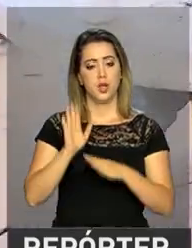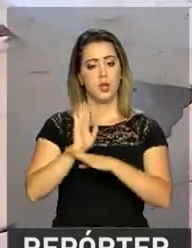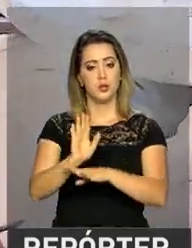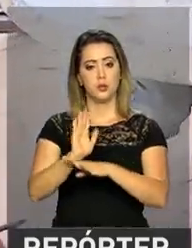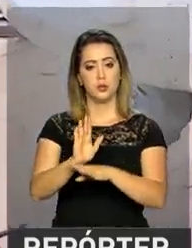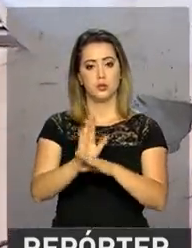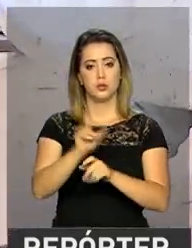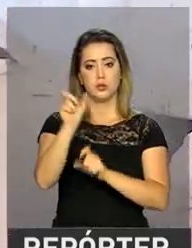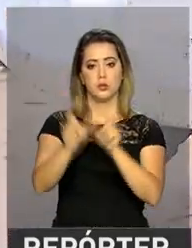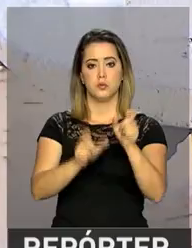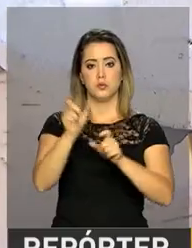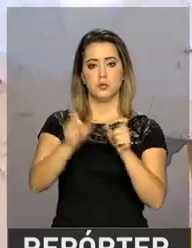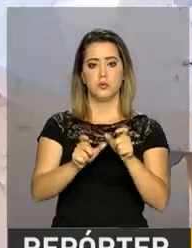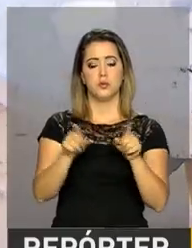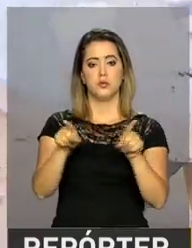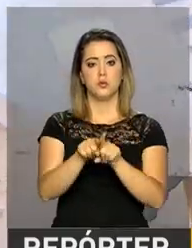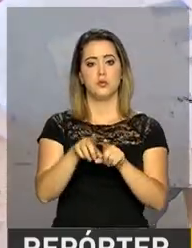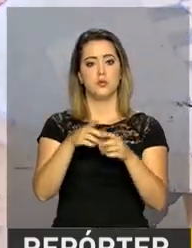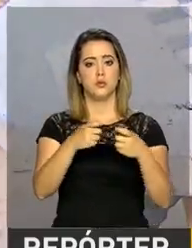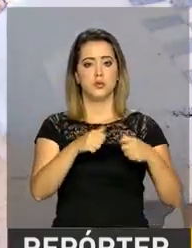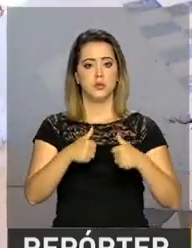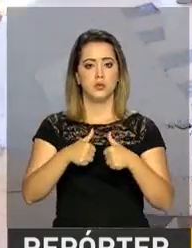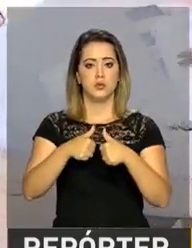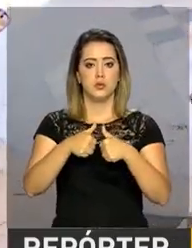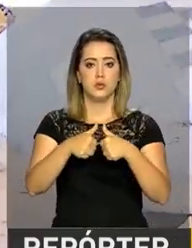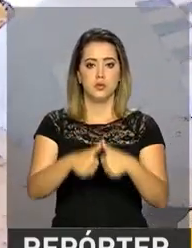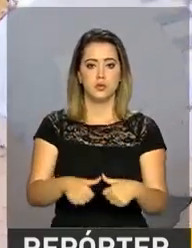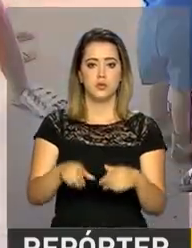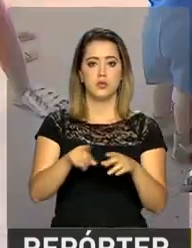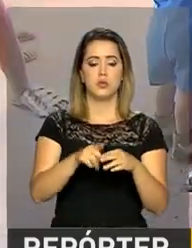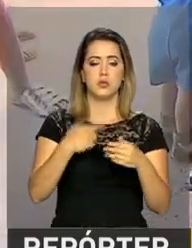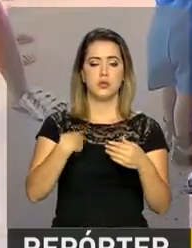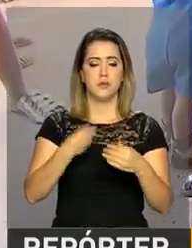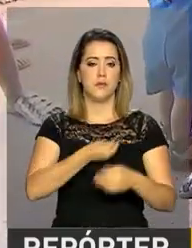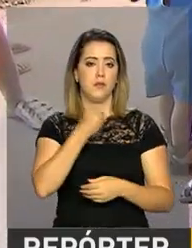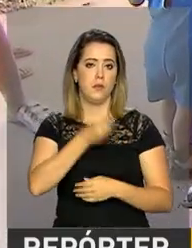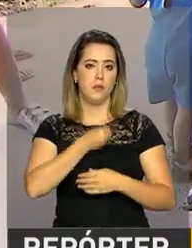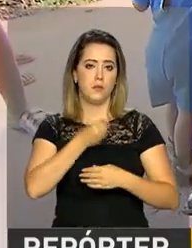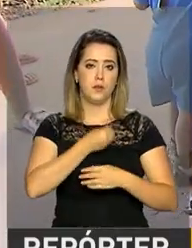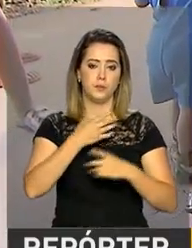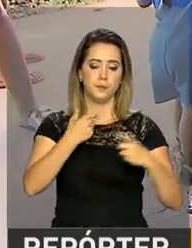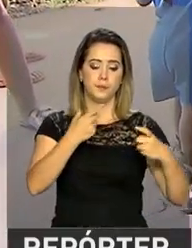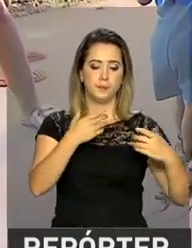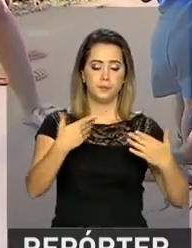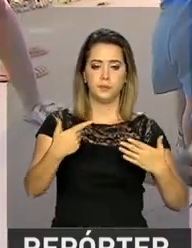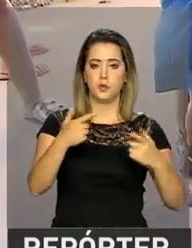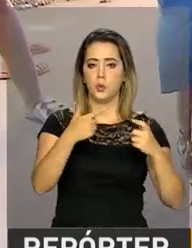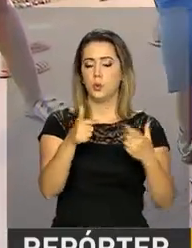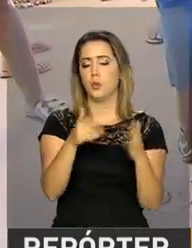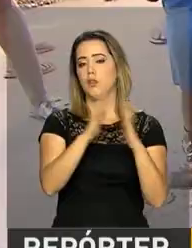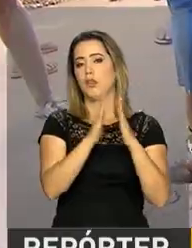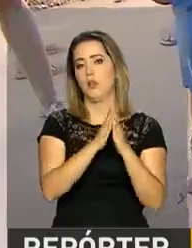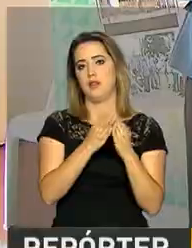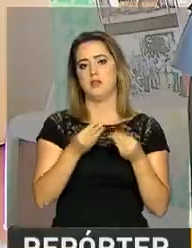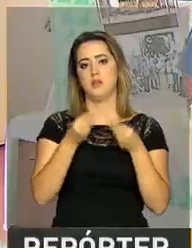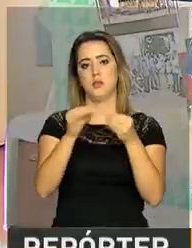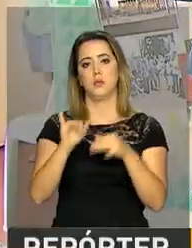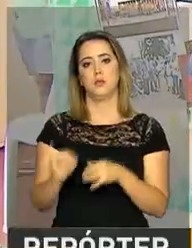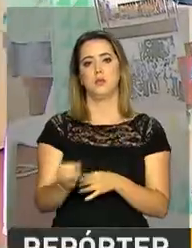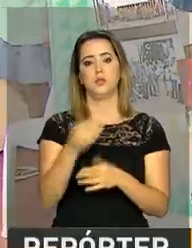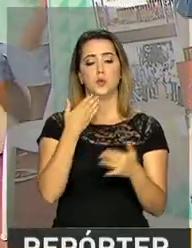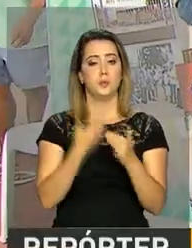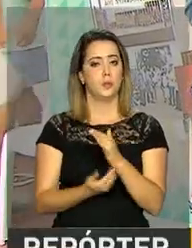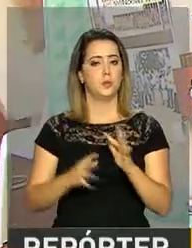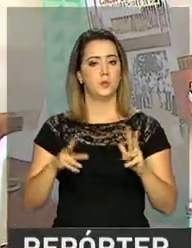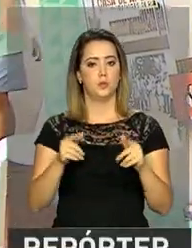Ajudar moradores em situação de rua a se reencontrar. Dar uma chance a quem perdeu tudo. Esse